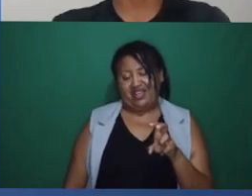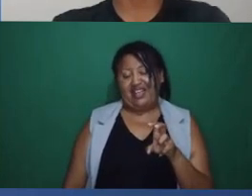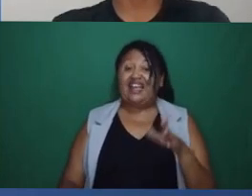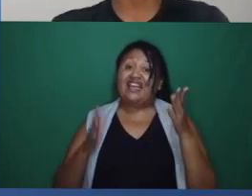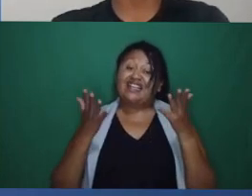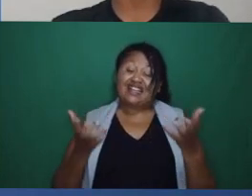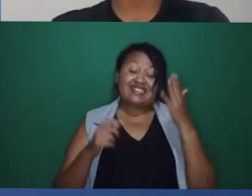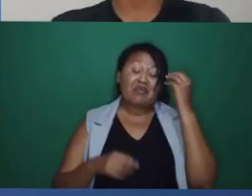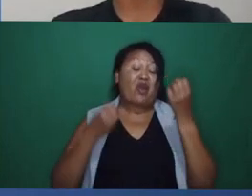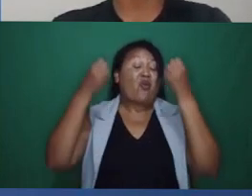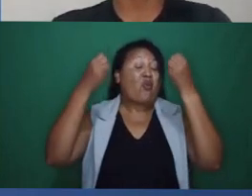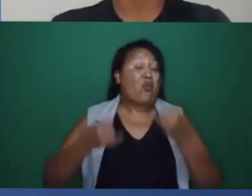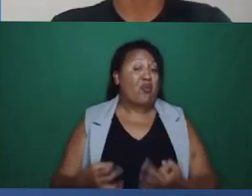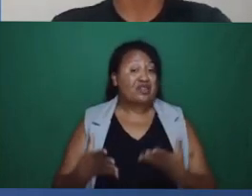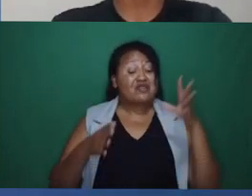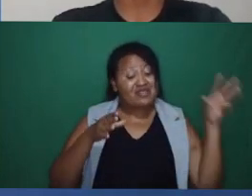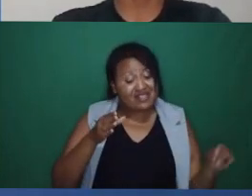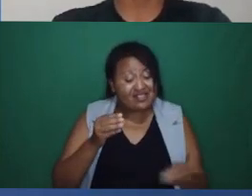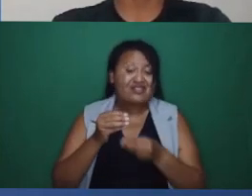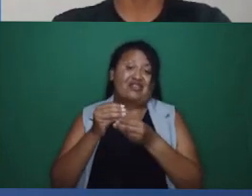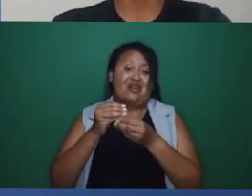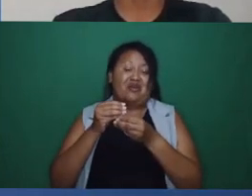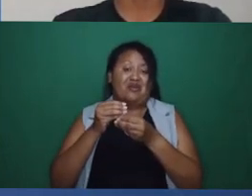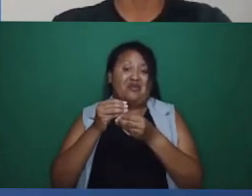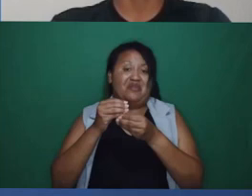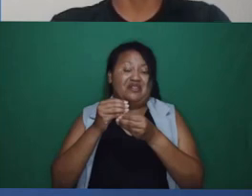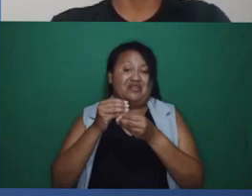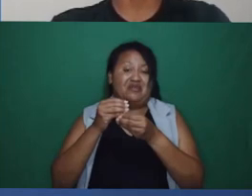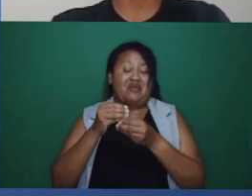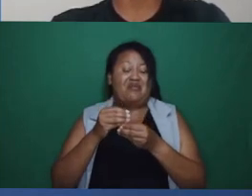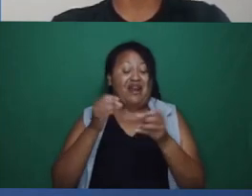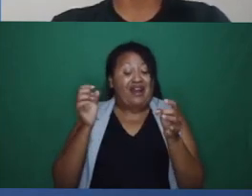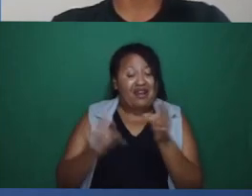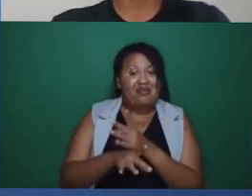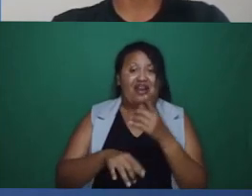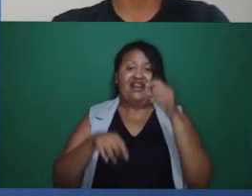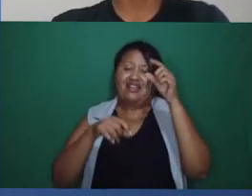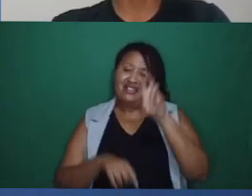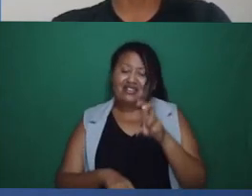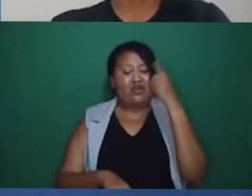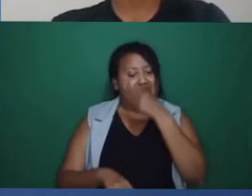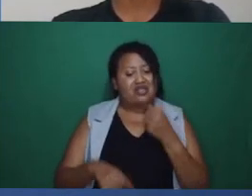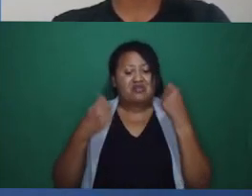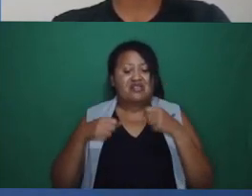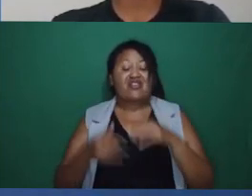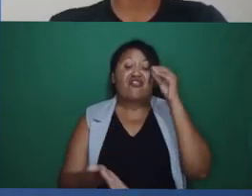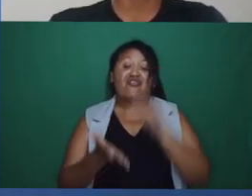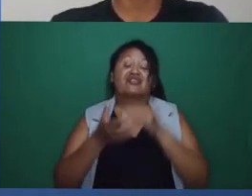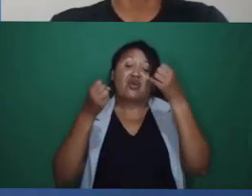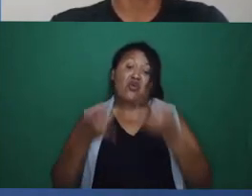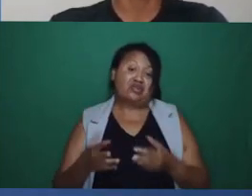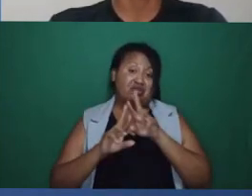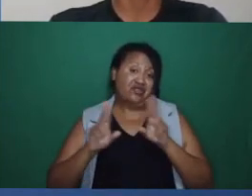quantos ele vai precisar adicionar para gastar essas cinco horas ele precisa de cinco chegar em 9 então faltam quantas